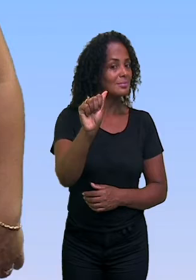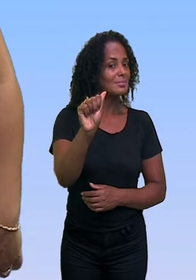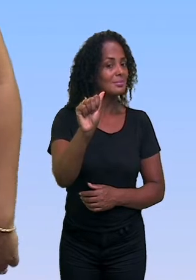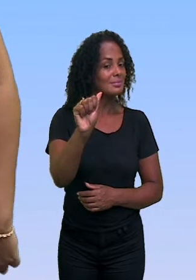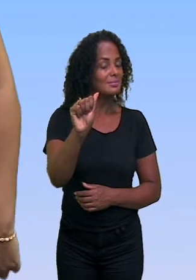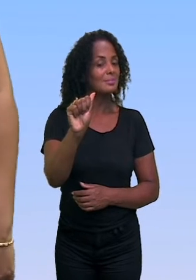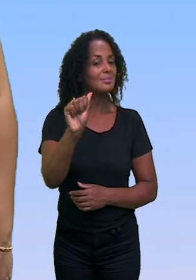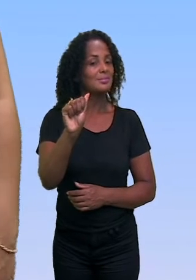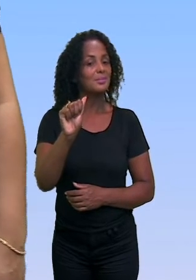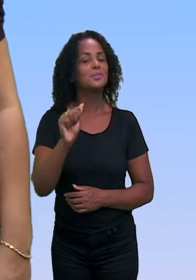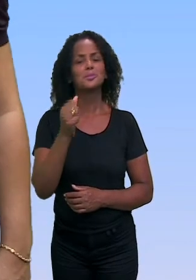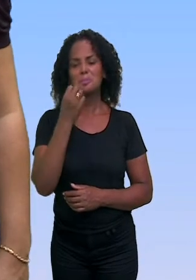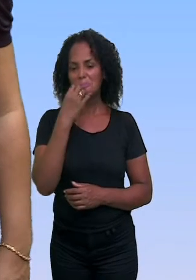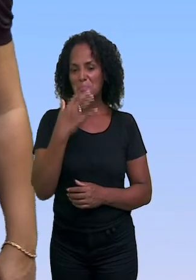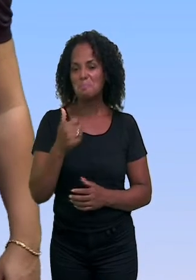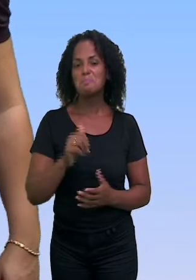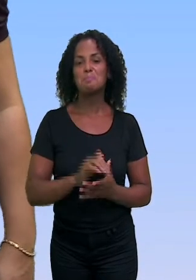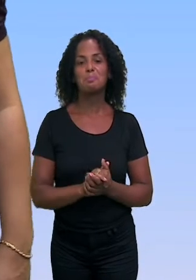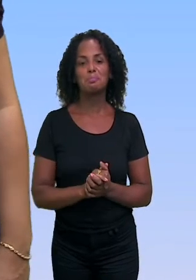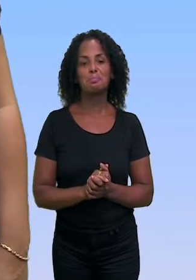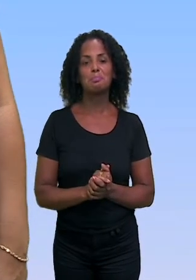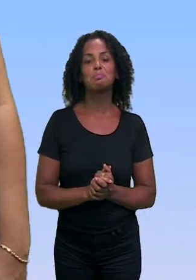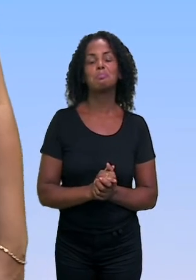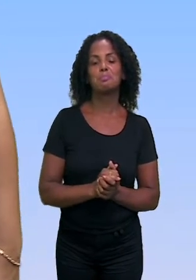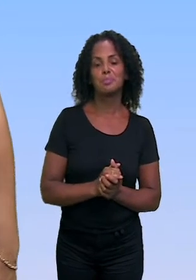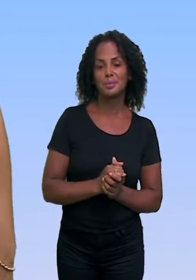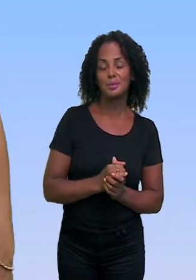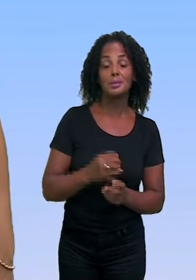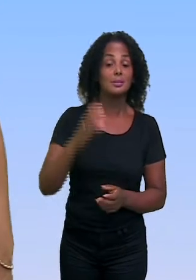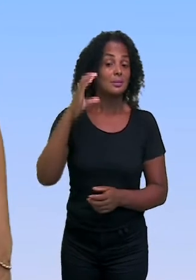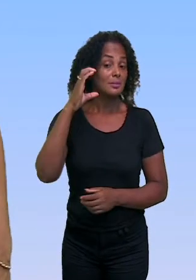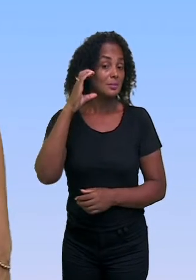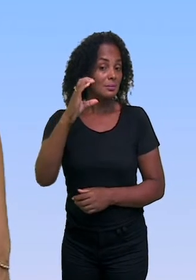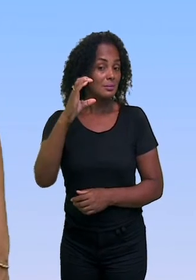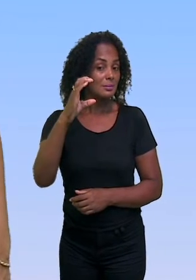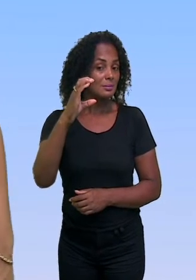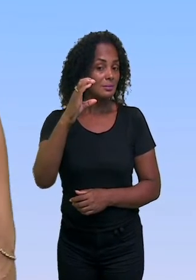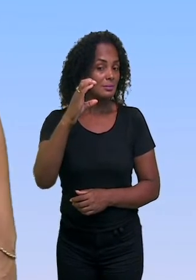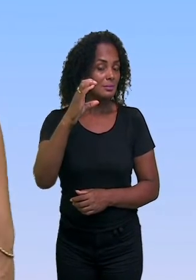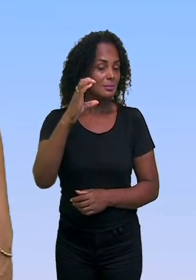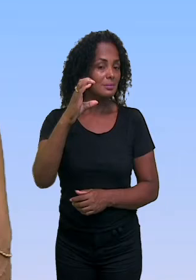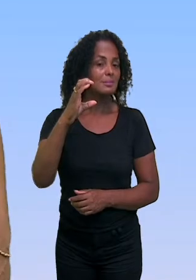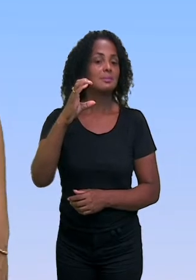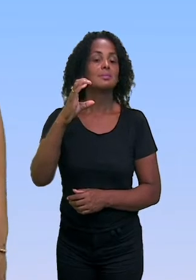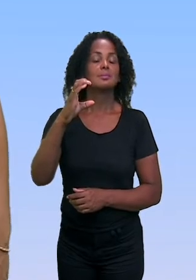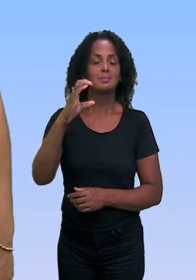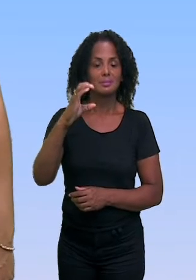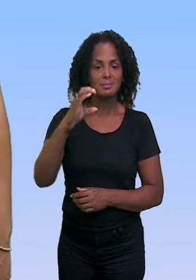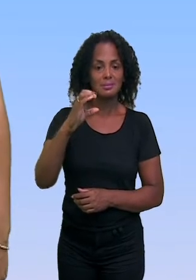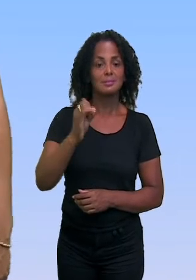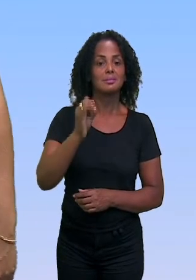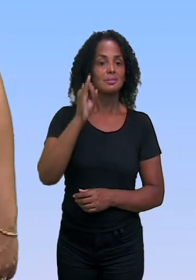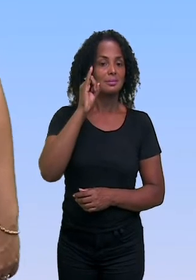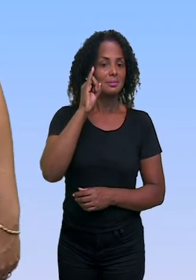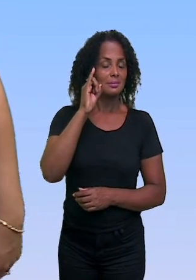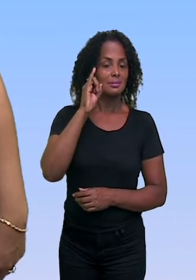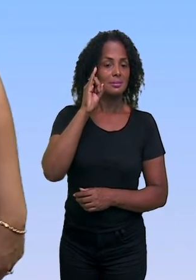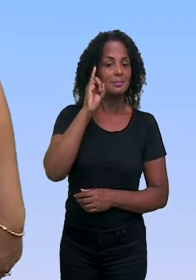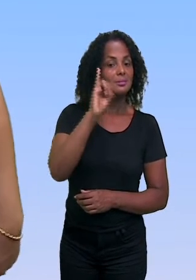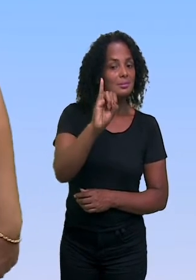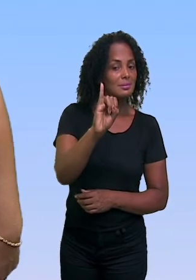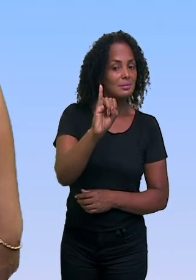A muito bem Ei a letra c É isso aí se